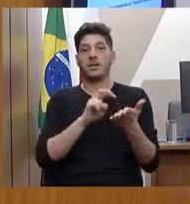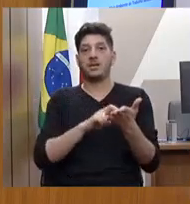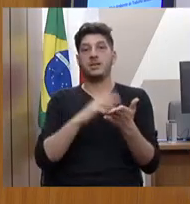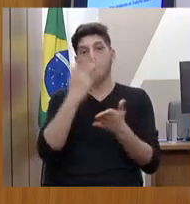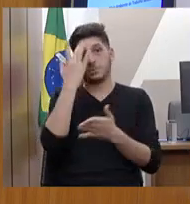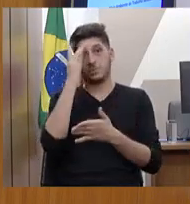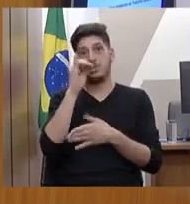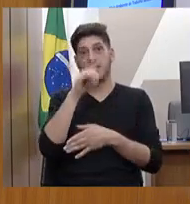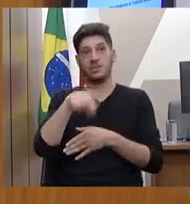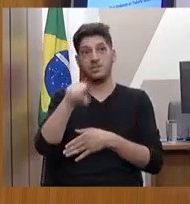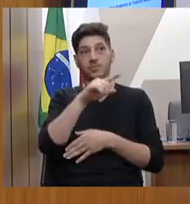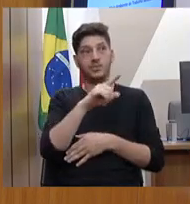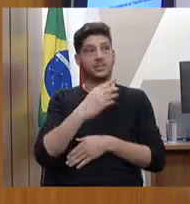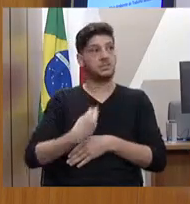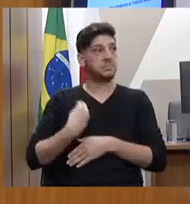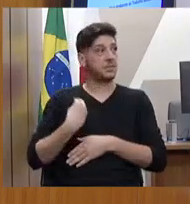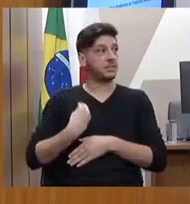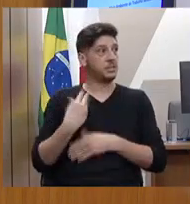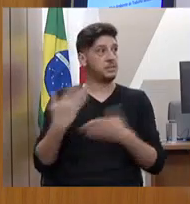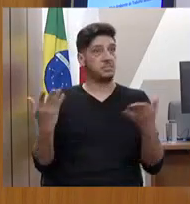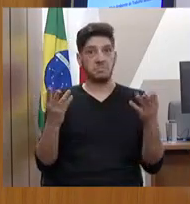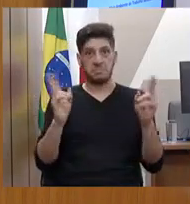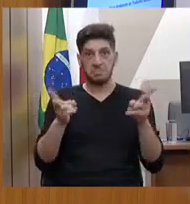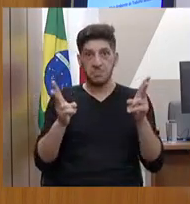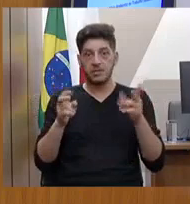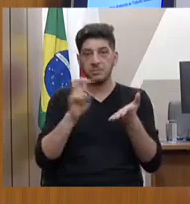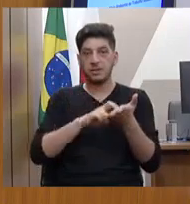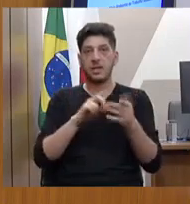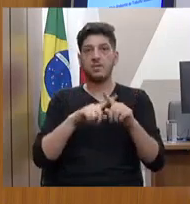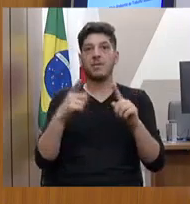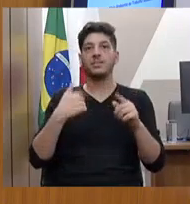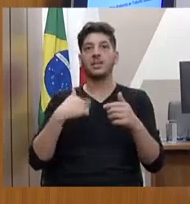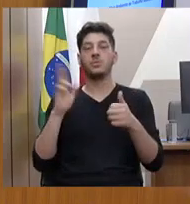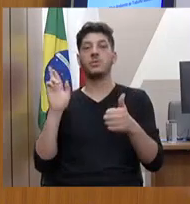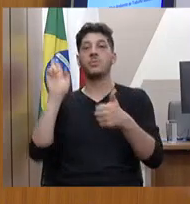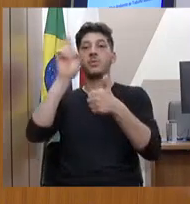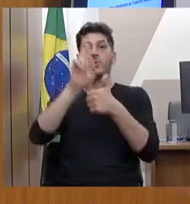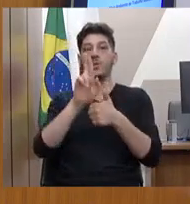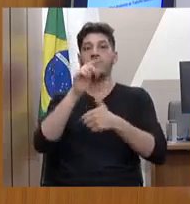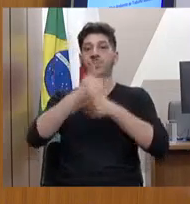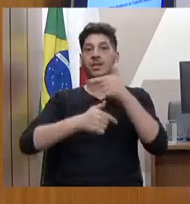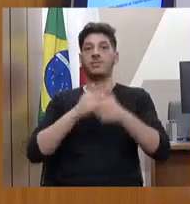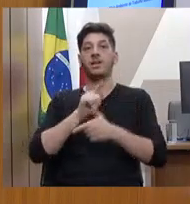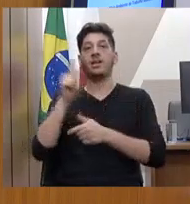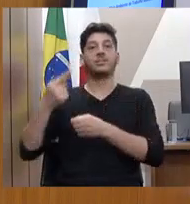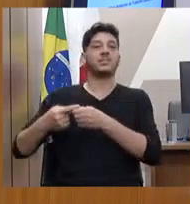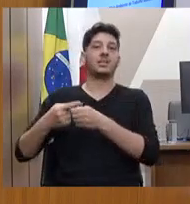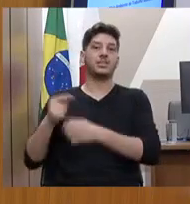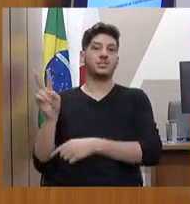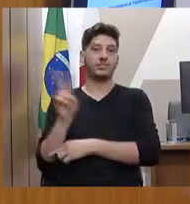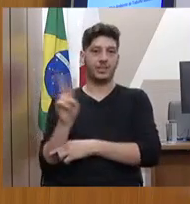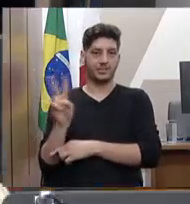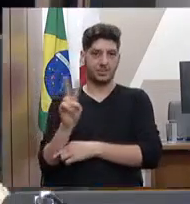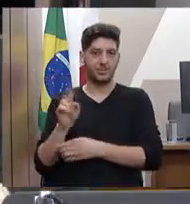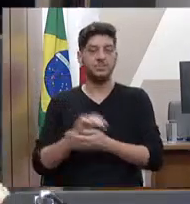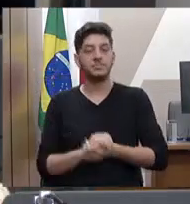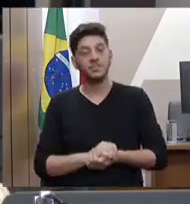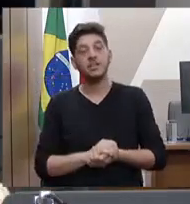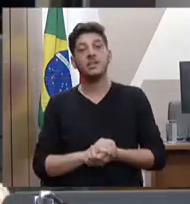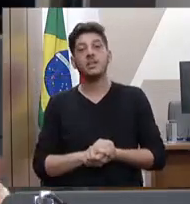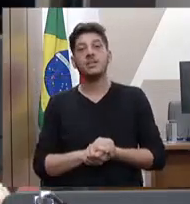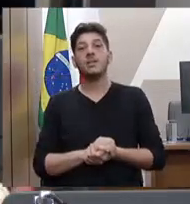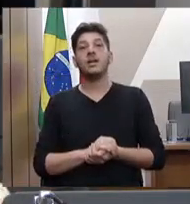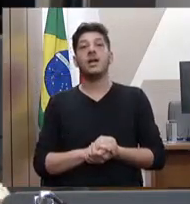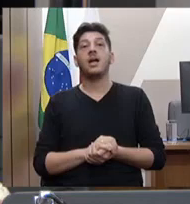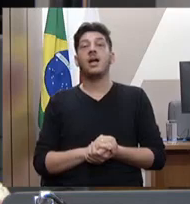os presentes aqui são os mesmos mas eu sou procuradora hoje do trabalho no município de Varginha estou né aqui